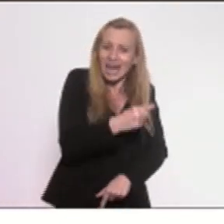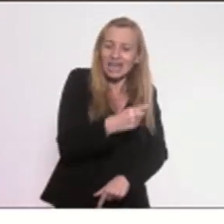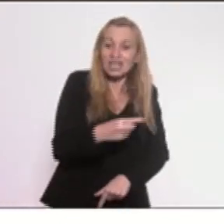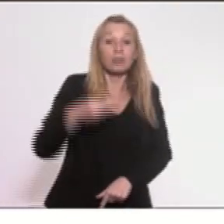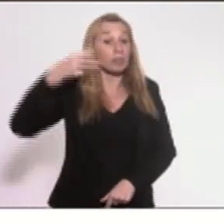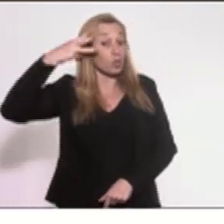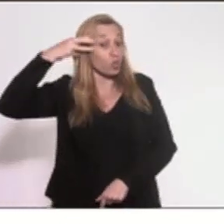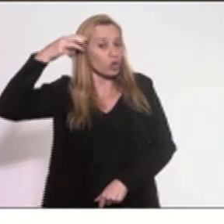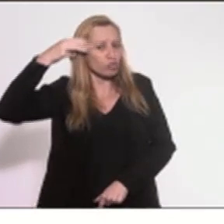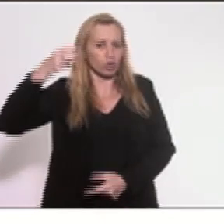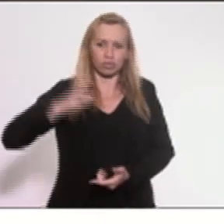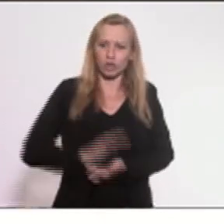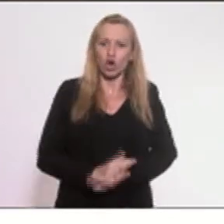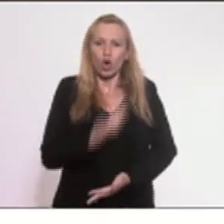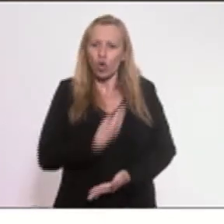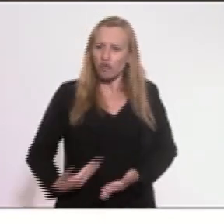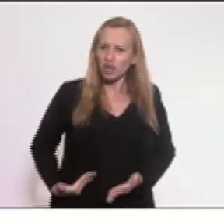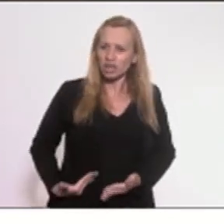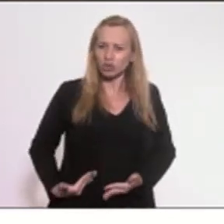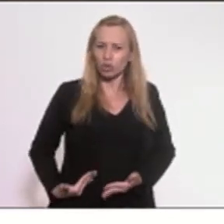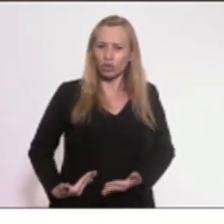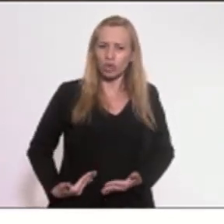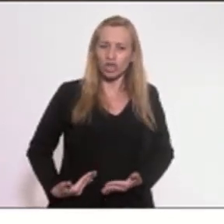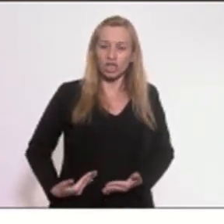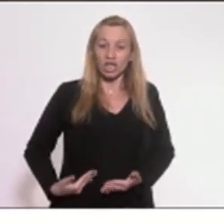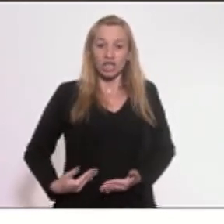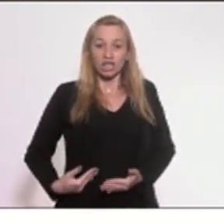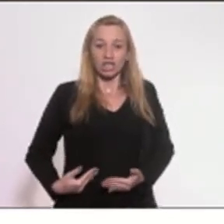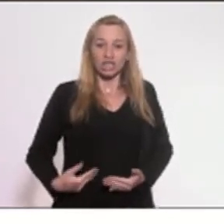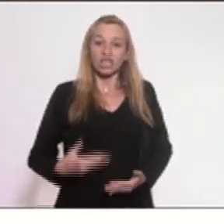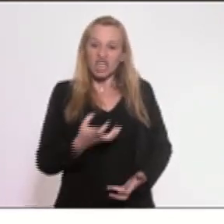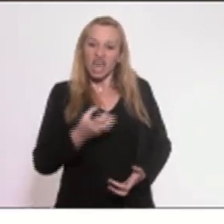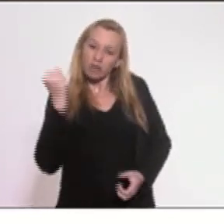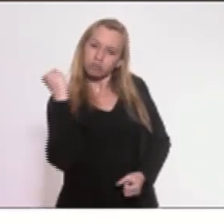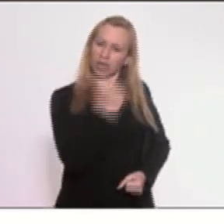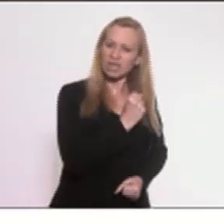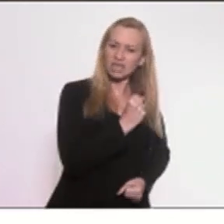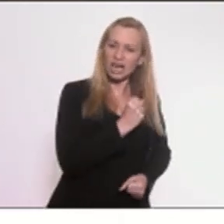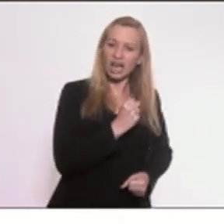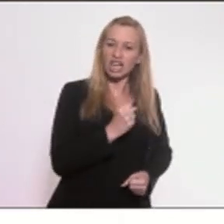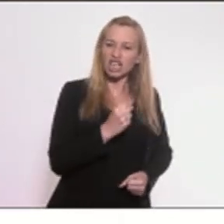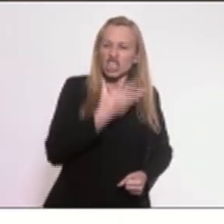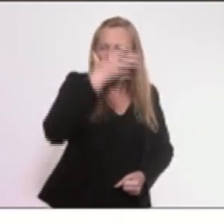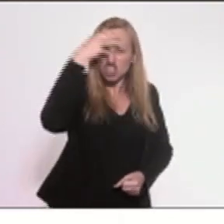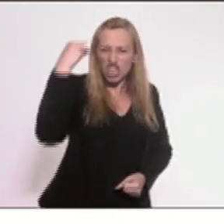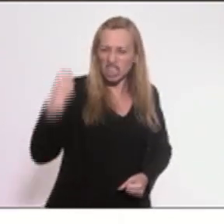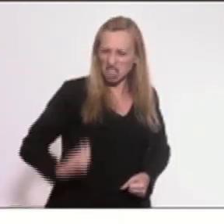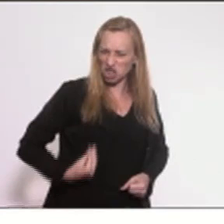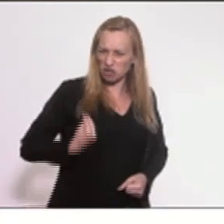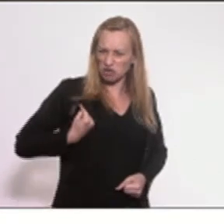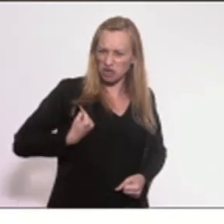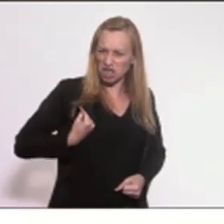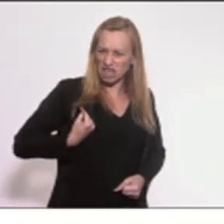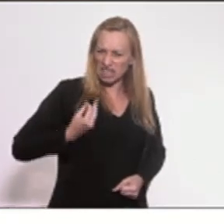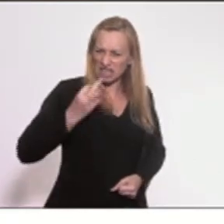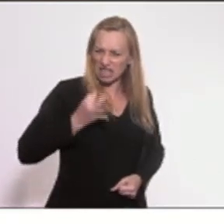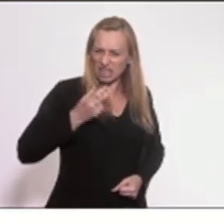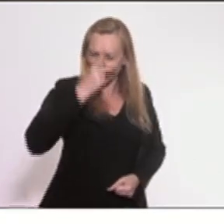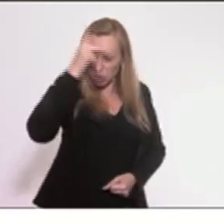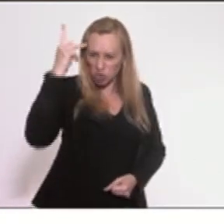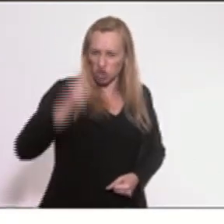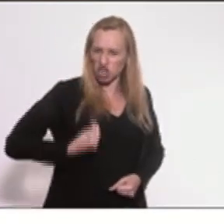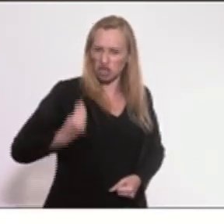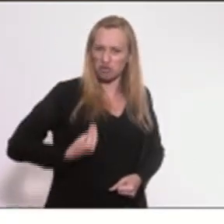pelo Witzel. O governador, que tem a lógica do abate, esquece da vida concreta das pessoas que